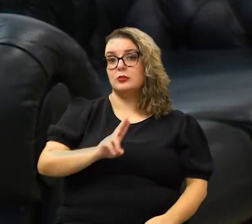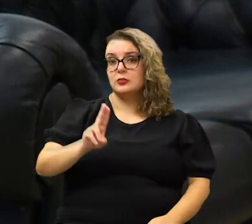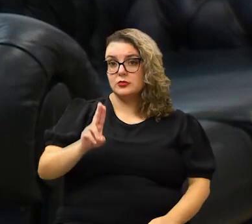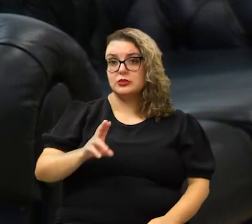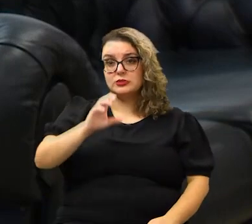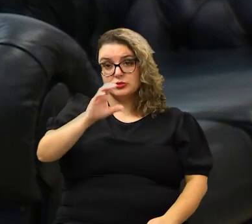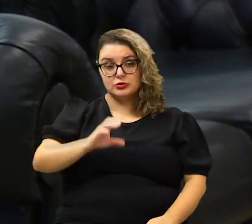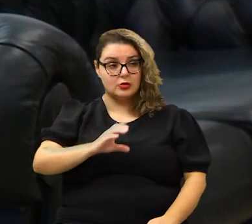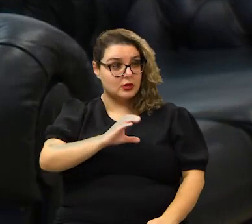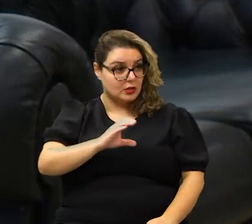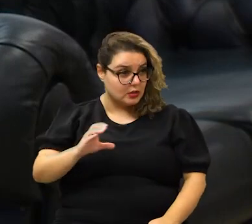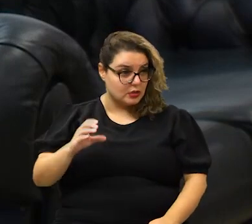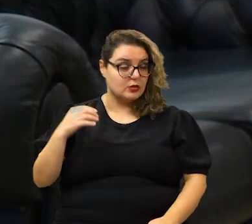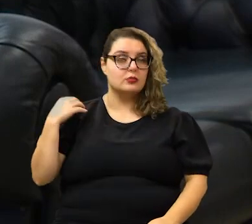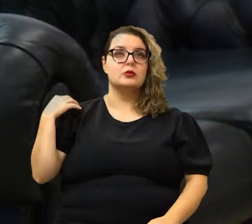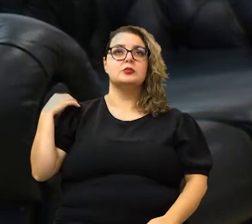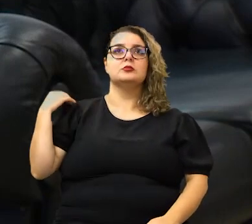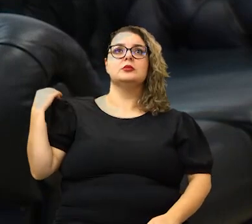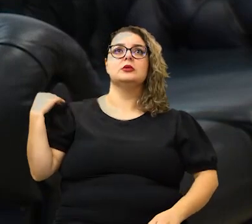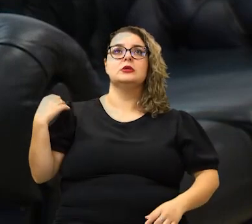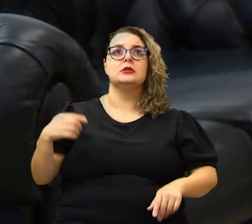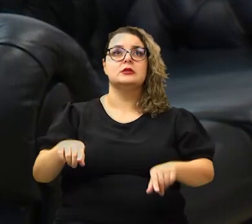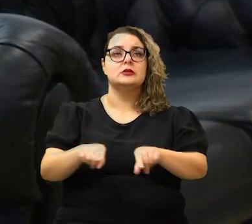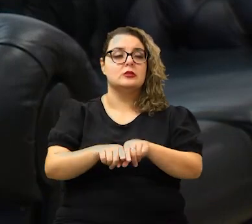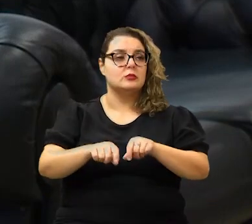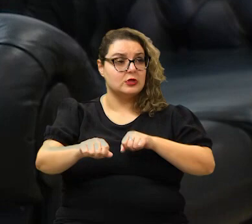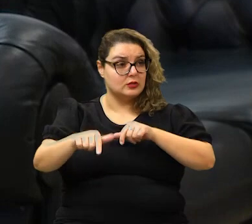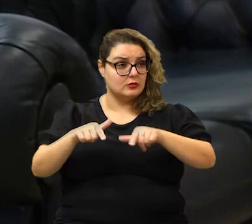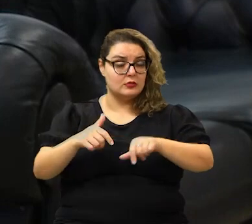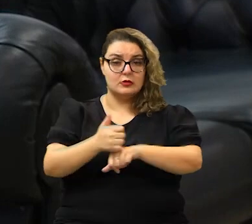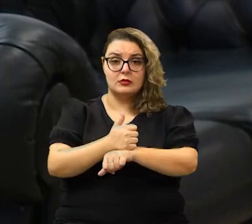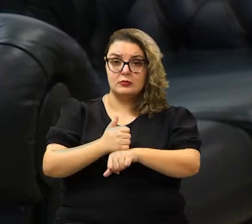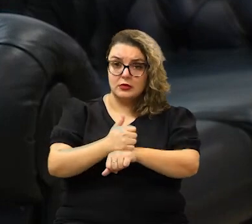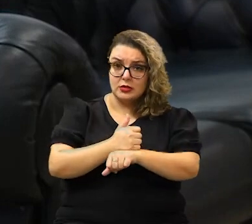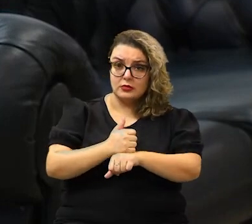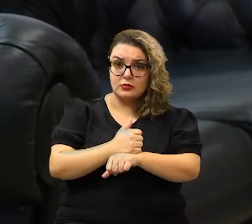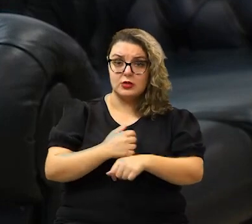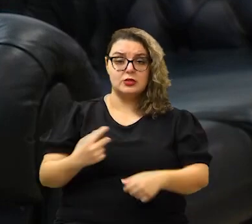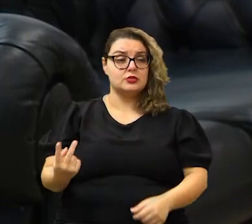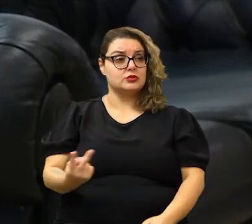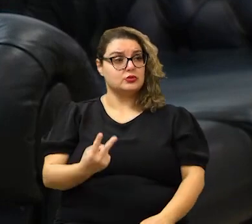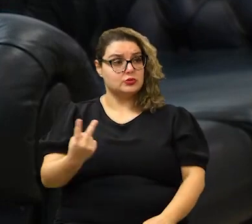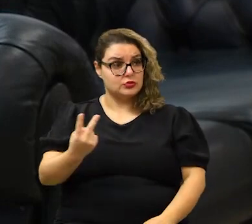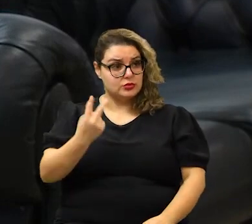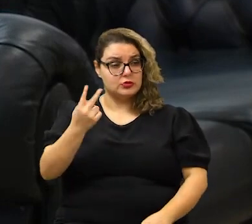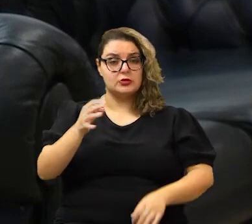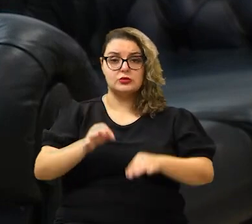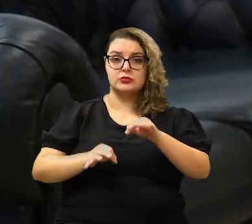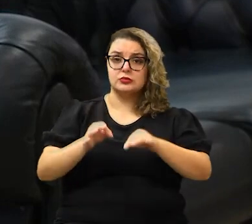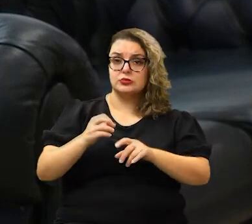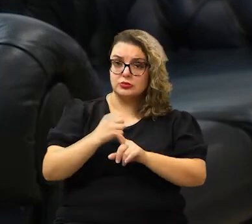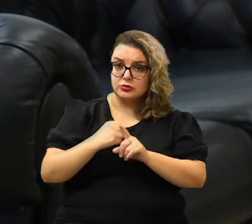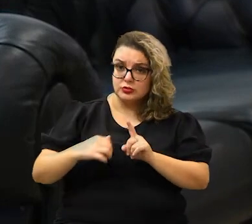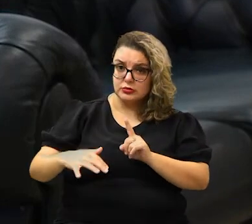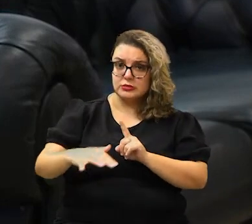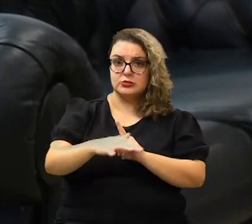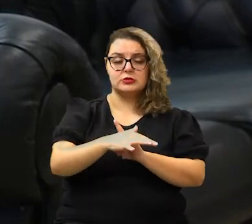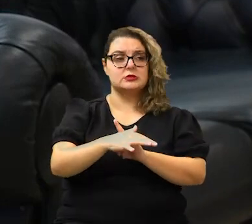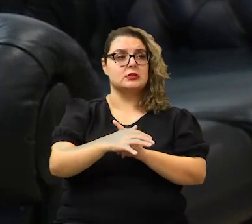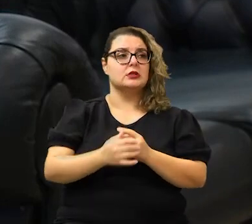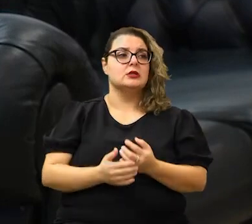uma universidade católica, ela coloca também, além da formação profissional, os valores de